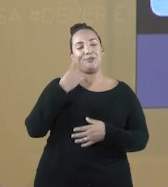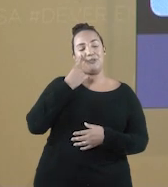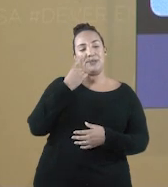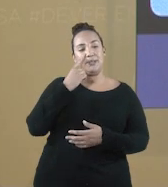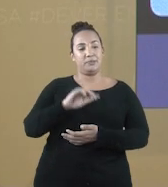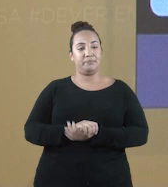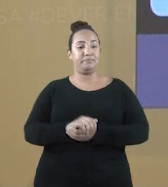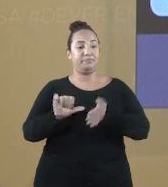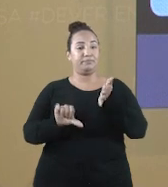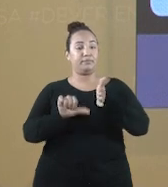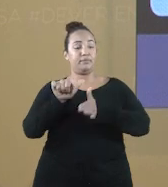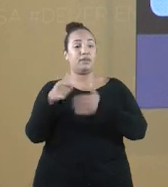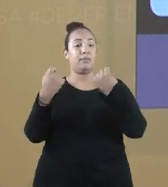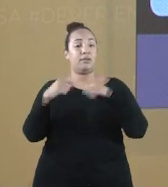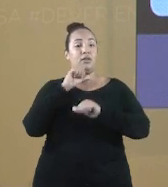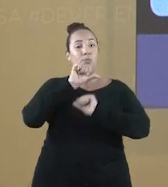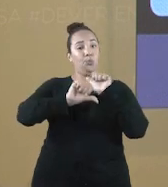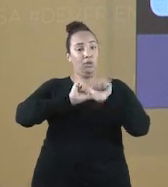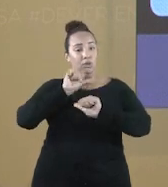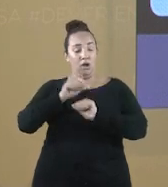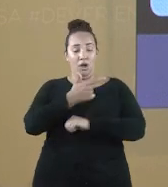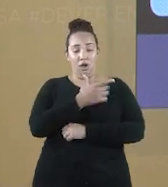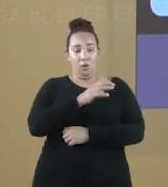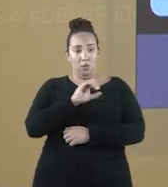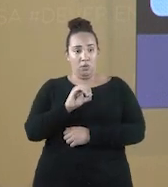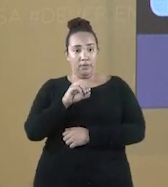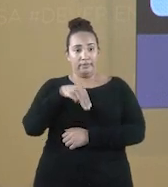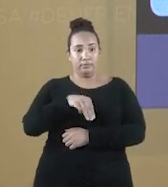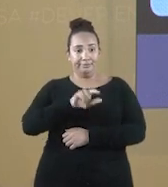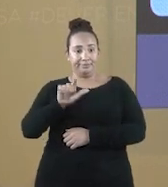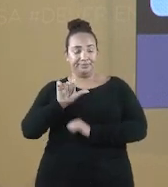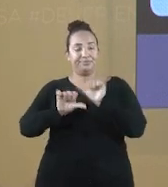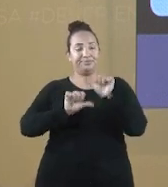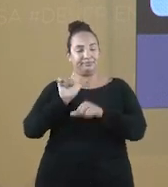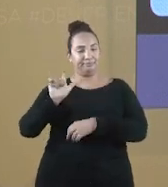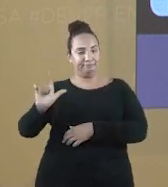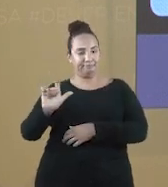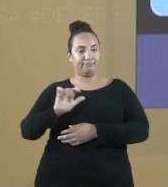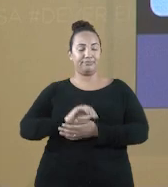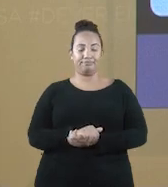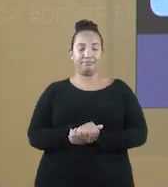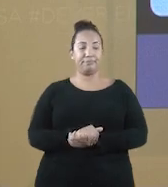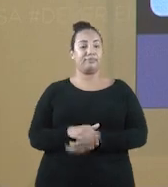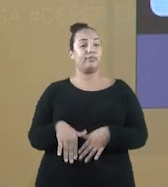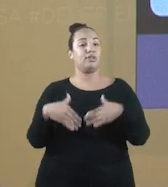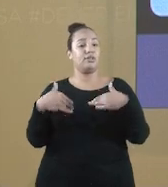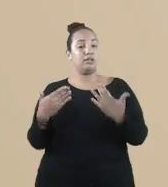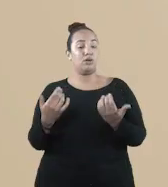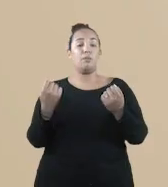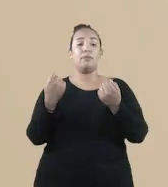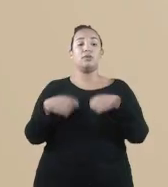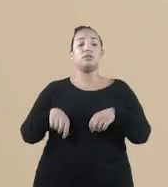Vamos lá? Primeiro, vamos transformar 200 ml em litros. E para